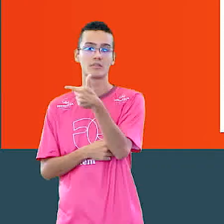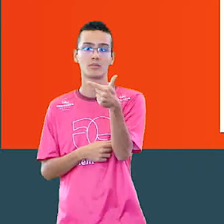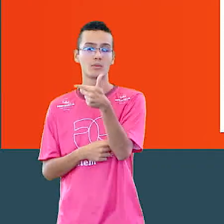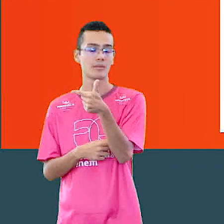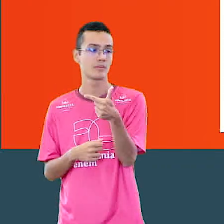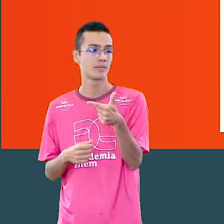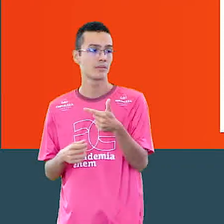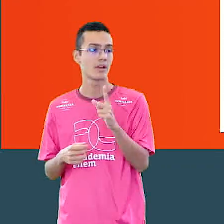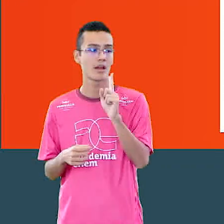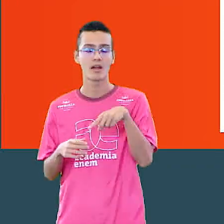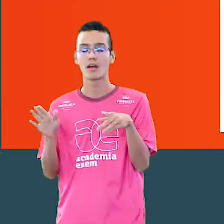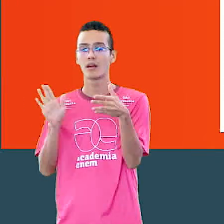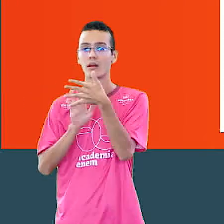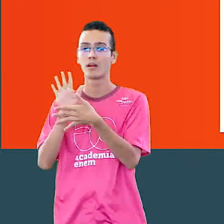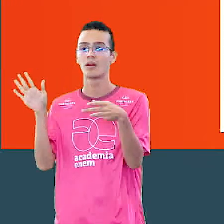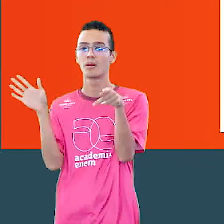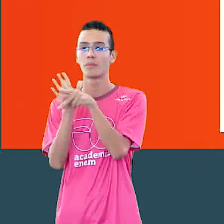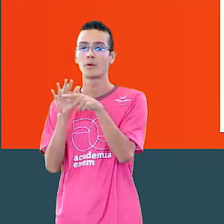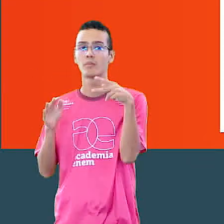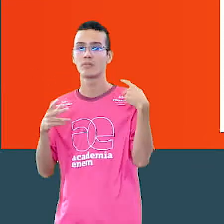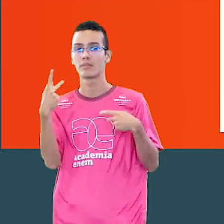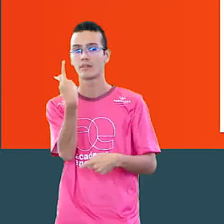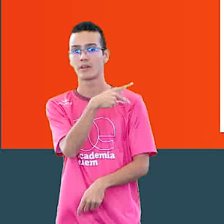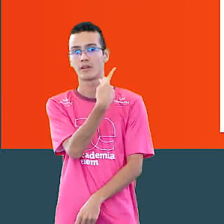Conceição Evaristo,